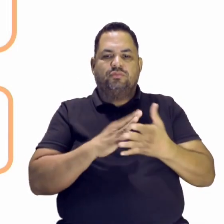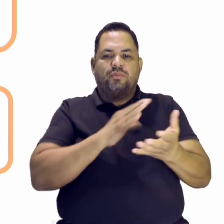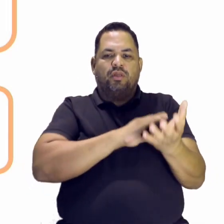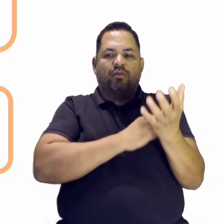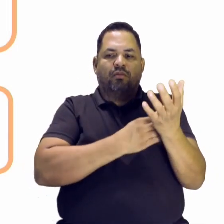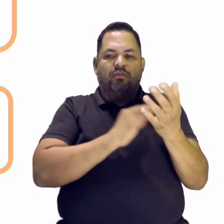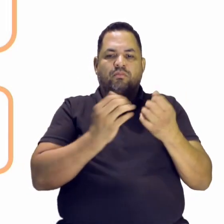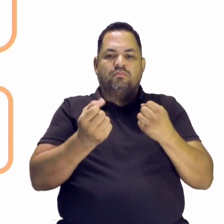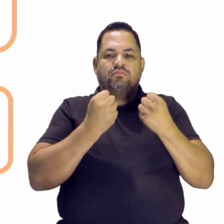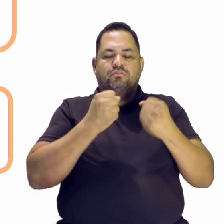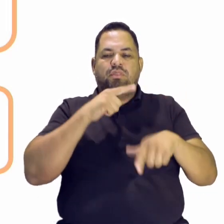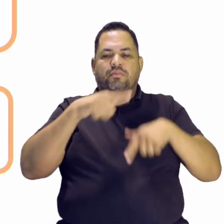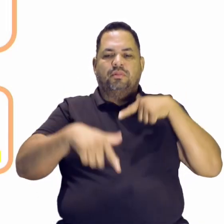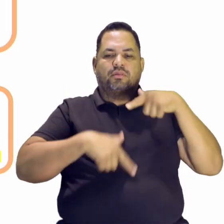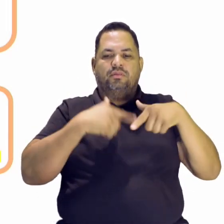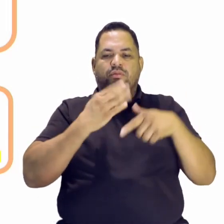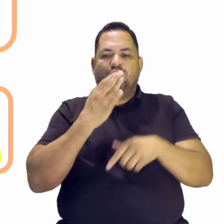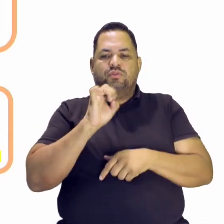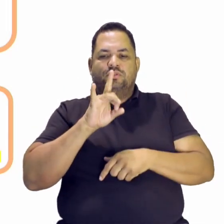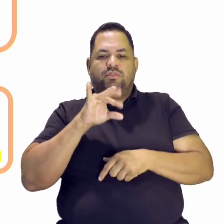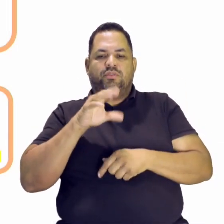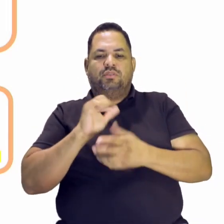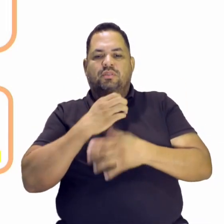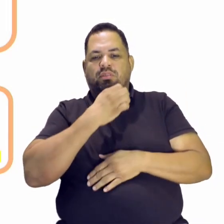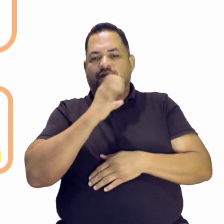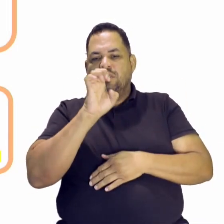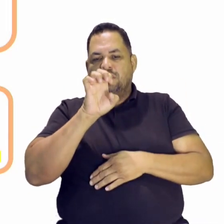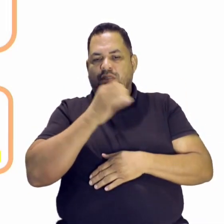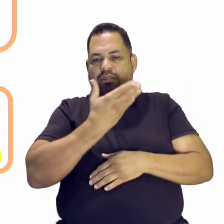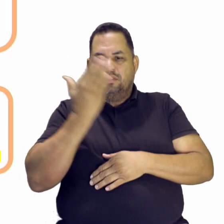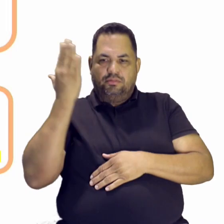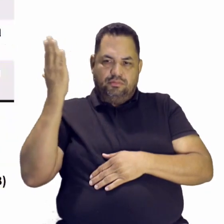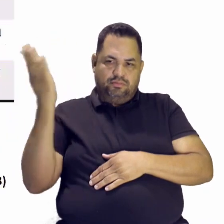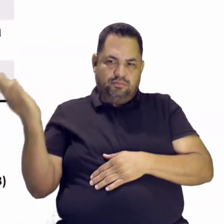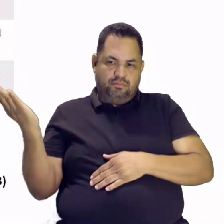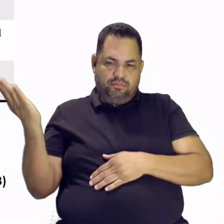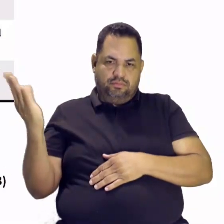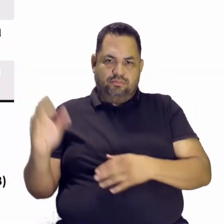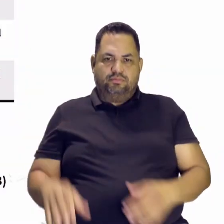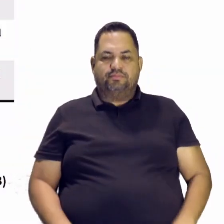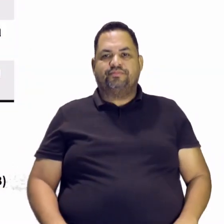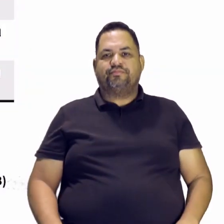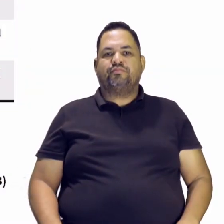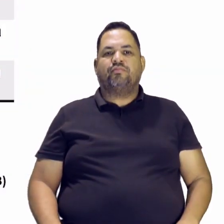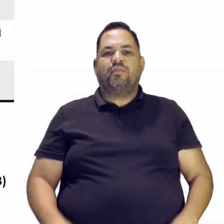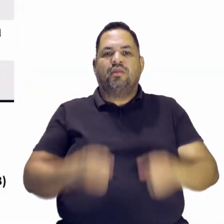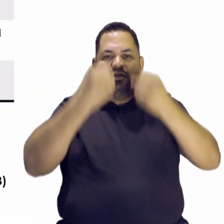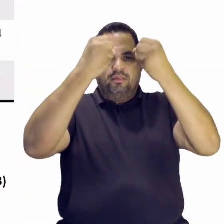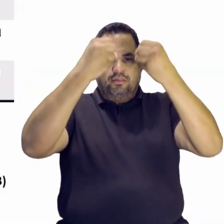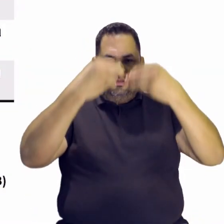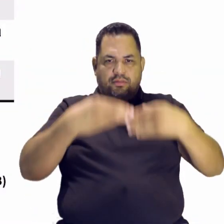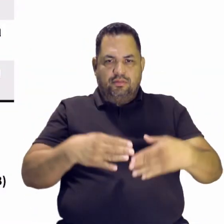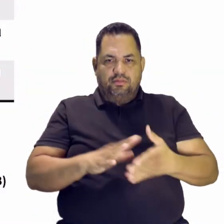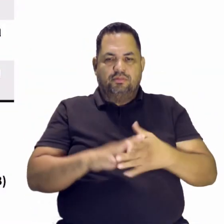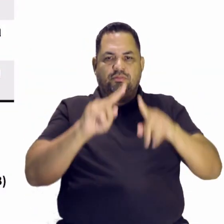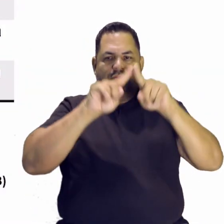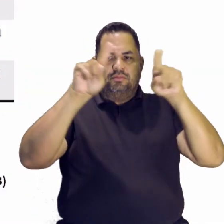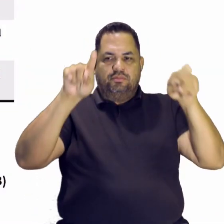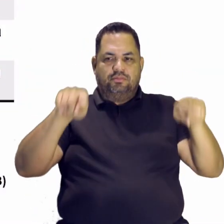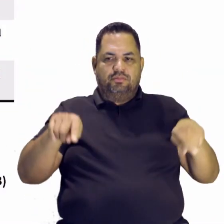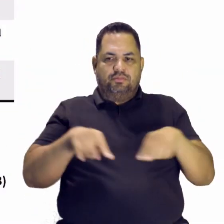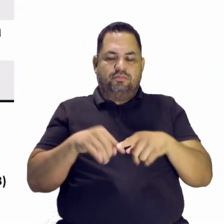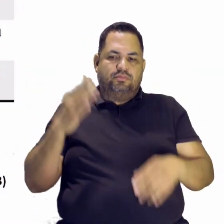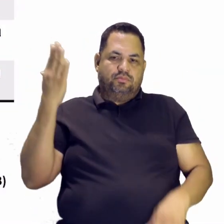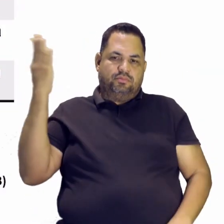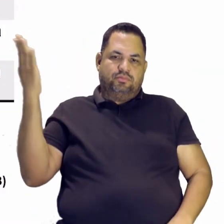de ação muscular concêntrica, excêntrica e isométrica, tá? Reforçando aqui essa tabelinha para você ver